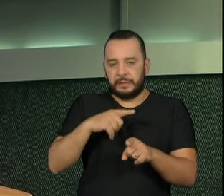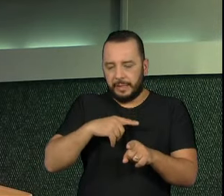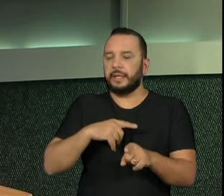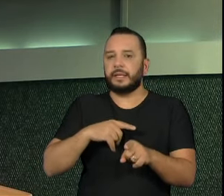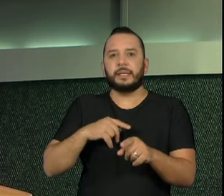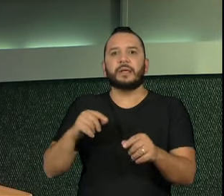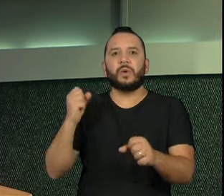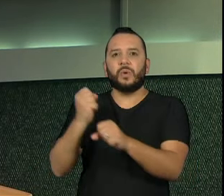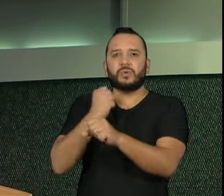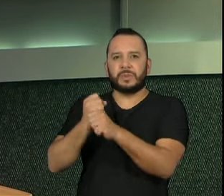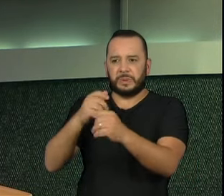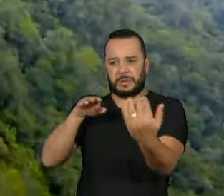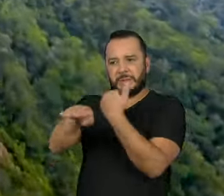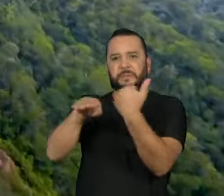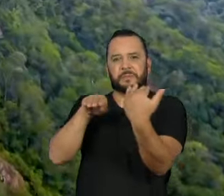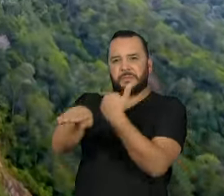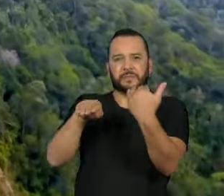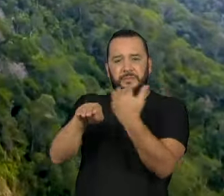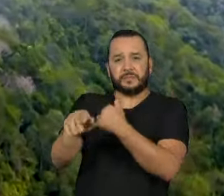estrada pavimentada.